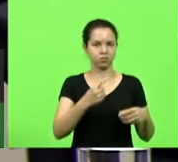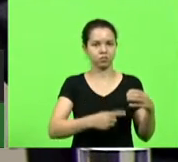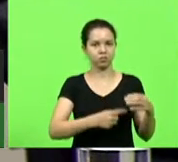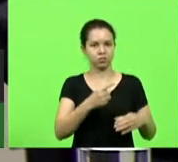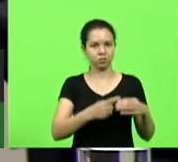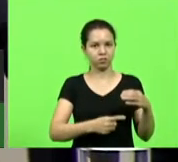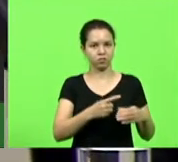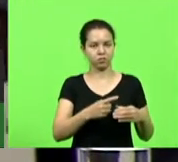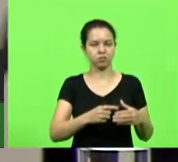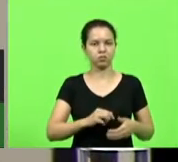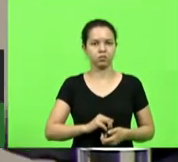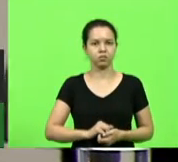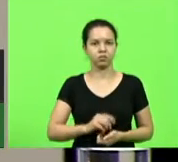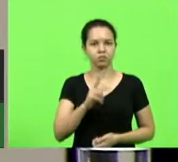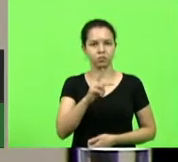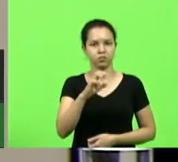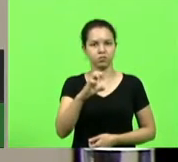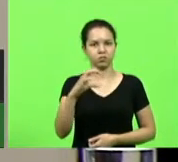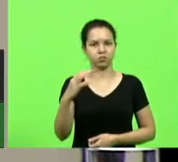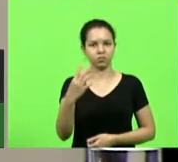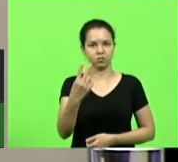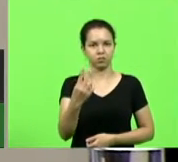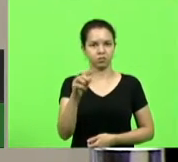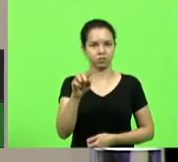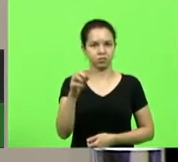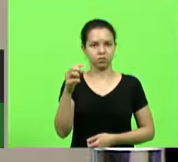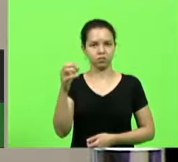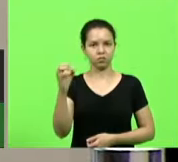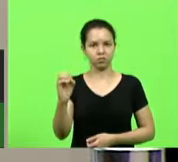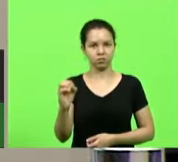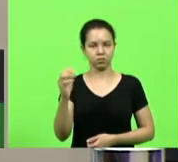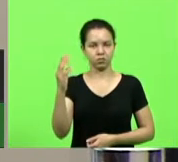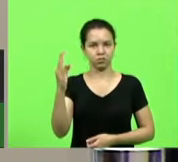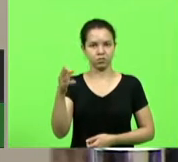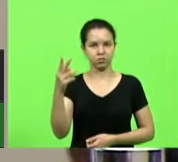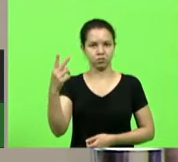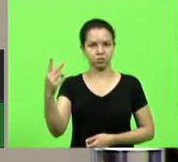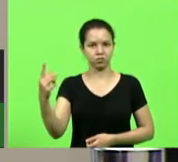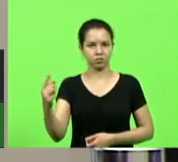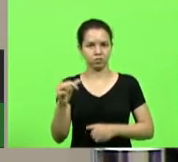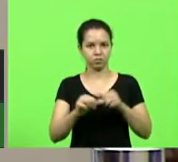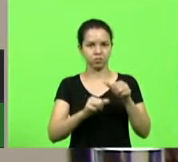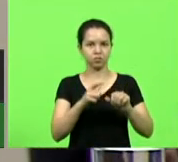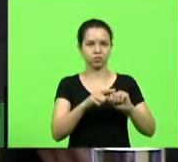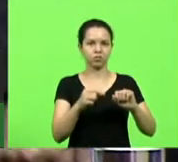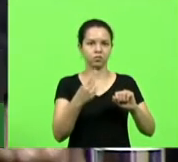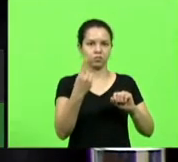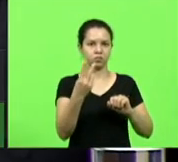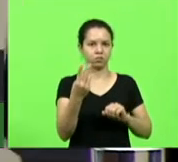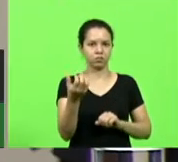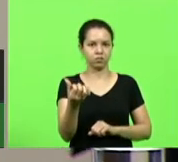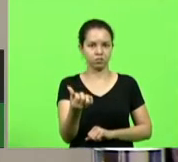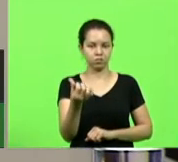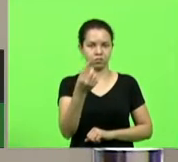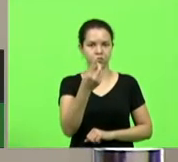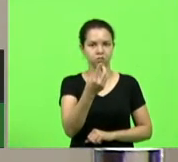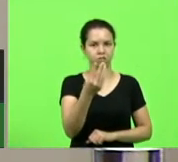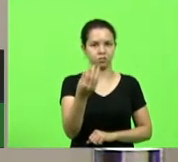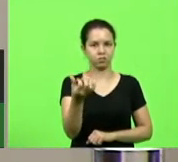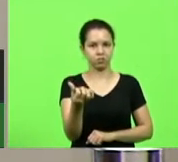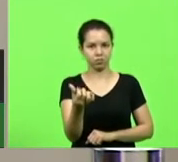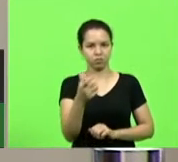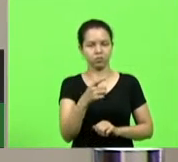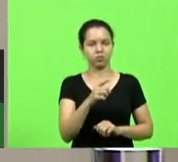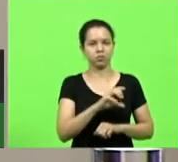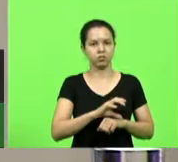É, PEC 2.0/2021, altera os artigos 123 e 136 da Constituição do Estado de Santa Catarina e estabelece